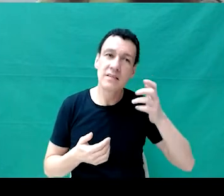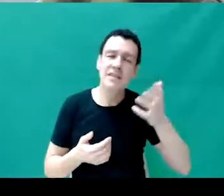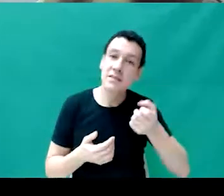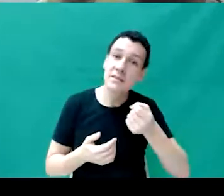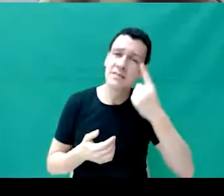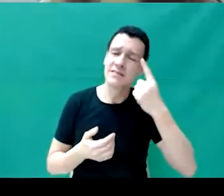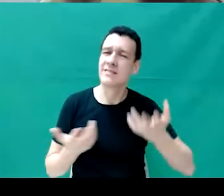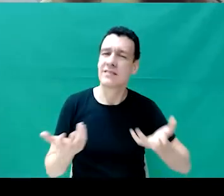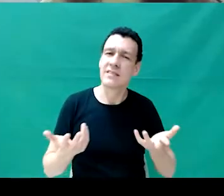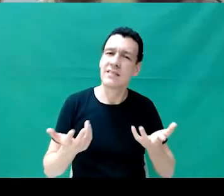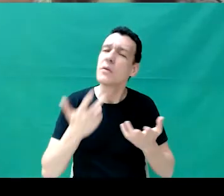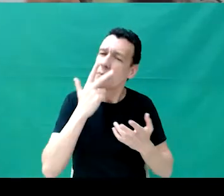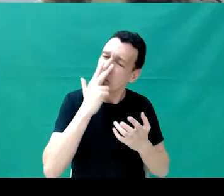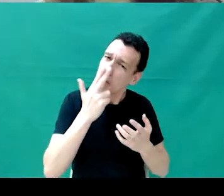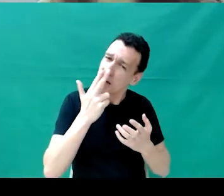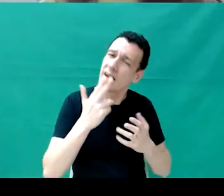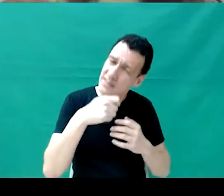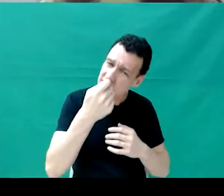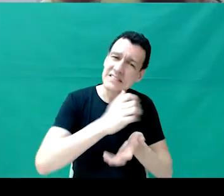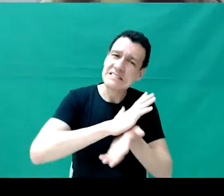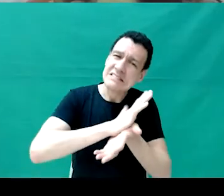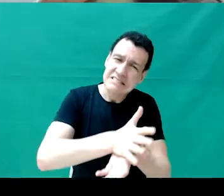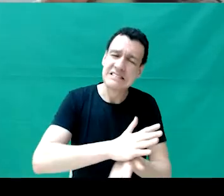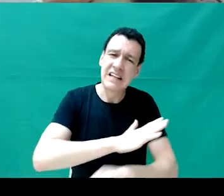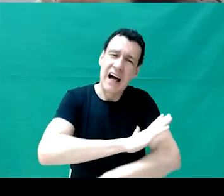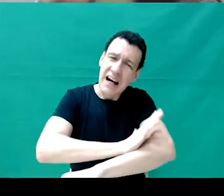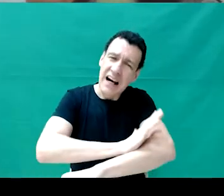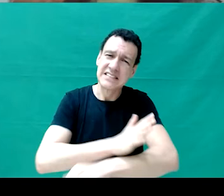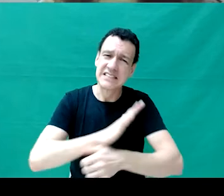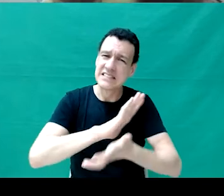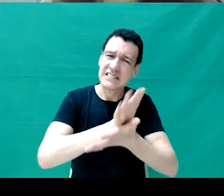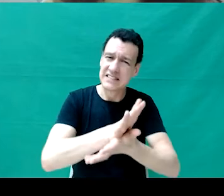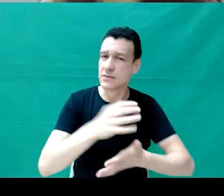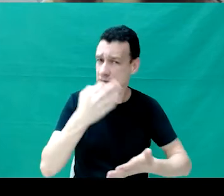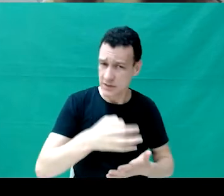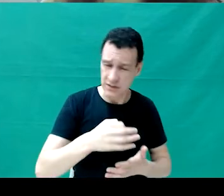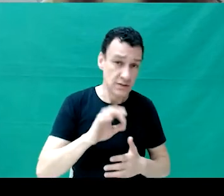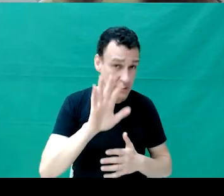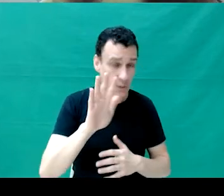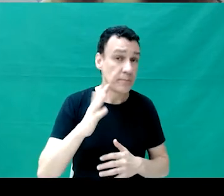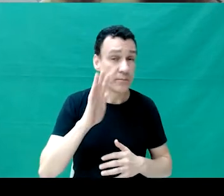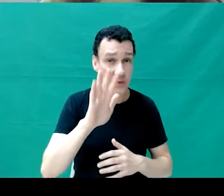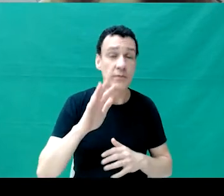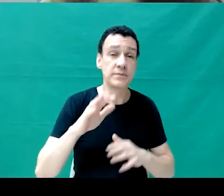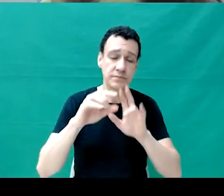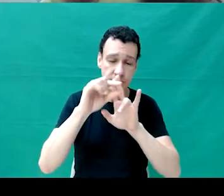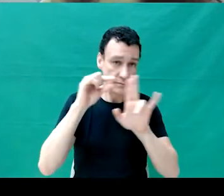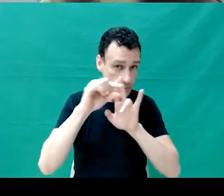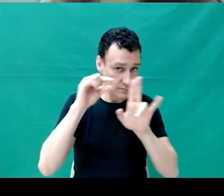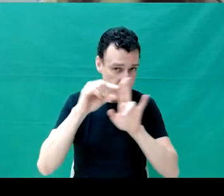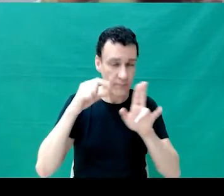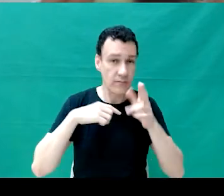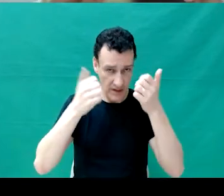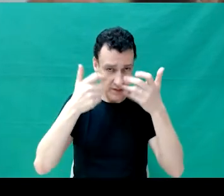que a gente entende que em uma parte da história, né, tem até um artigo no meu LinkedIn onde eu falo sobre racismo